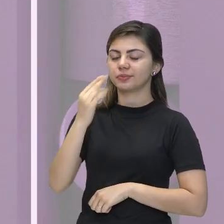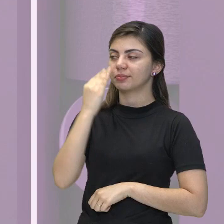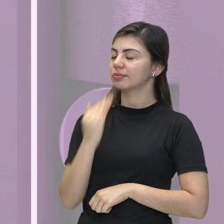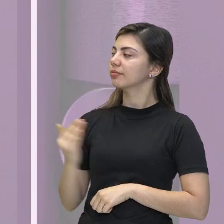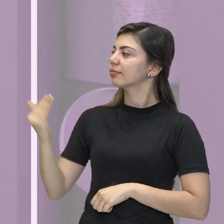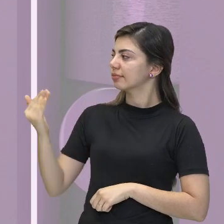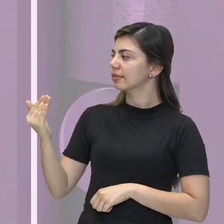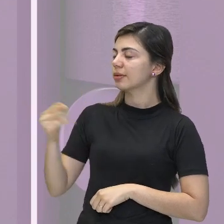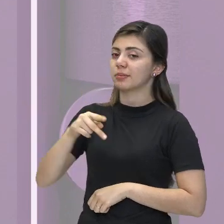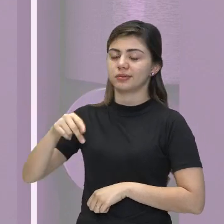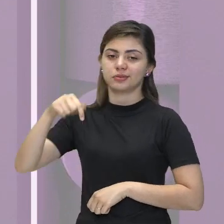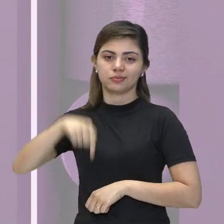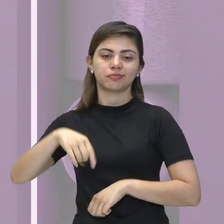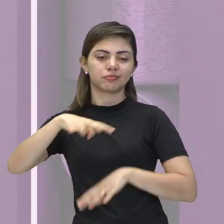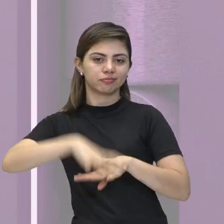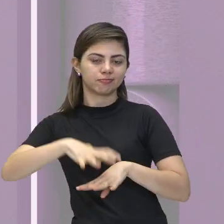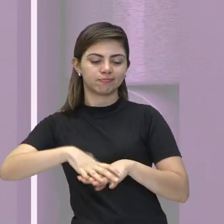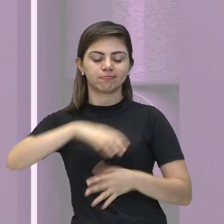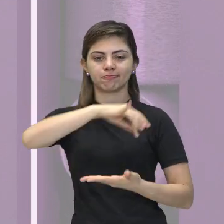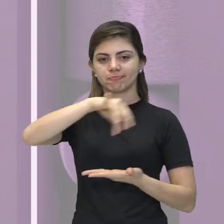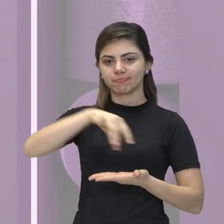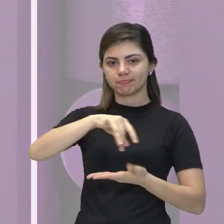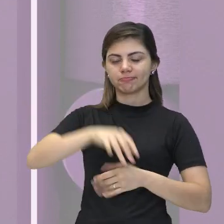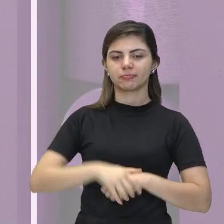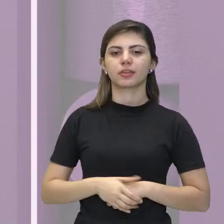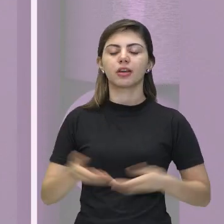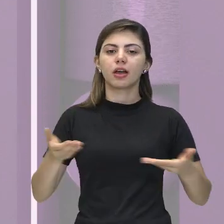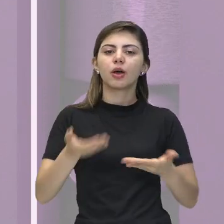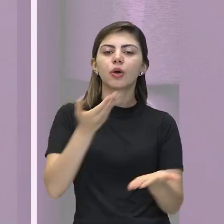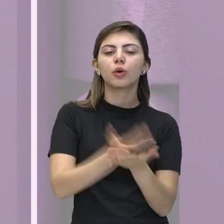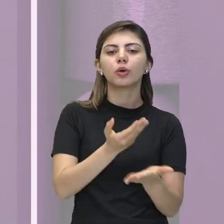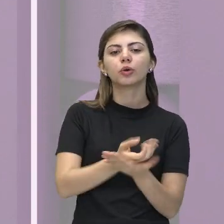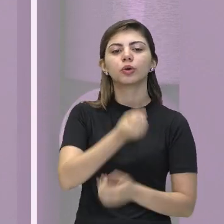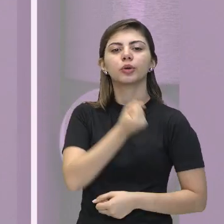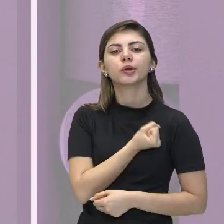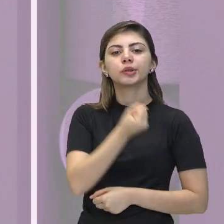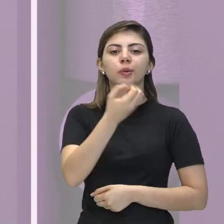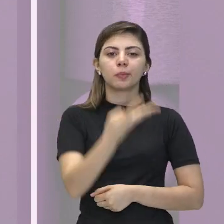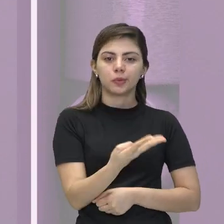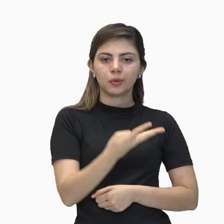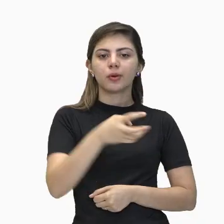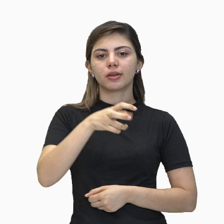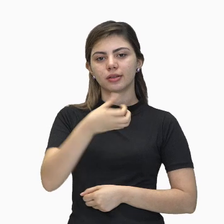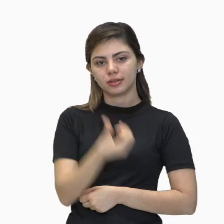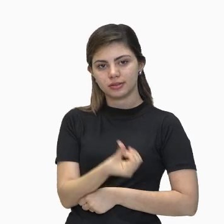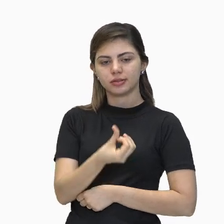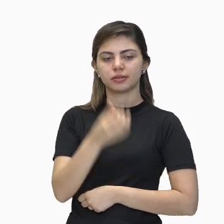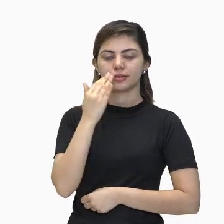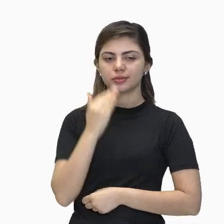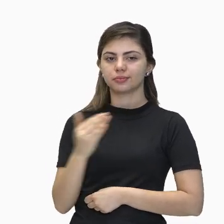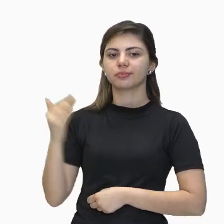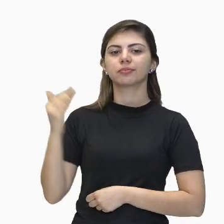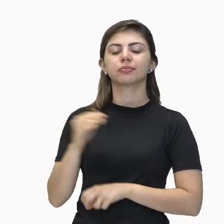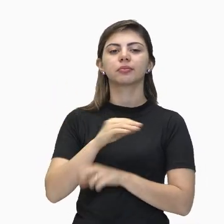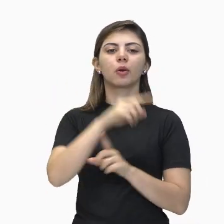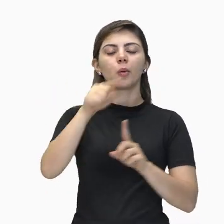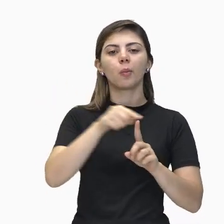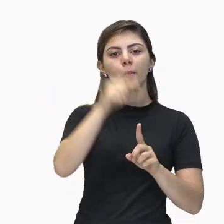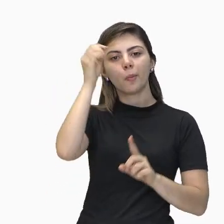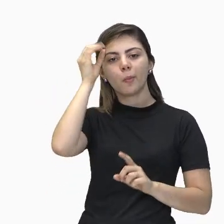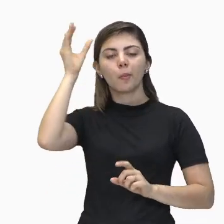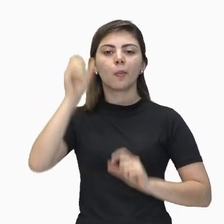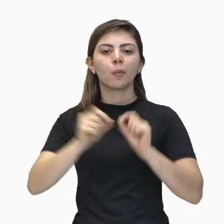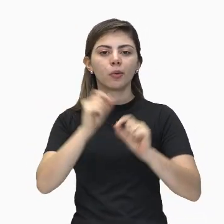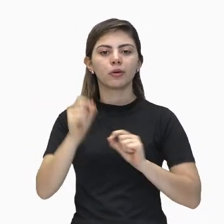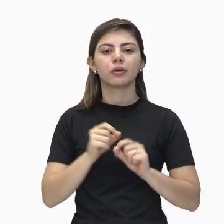professor de matemática aqui do Centro de Mídias, e esta é a nossa aula de número 46, que tem como objeto de